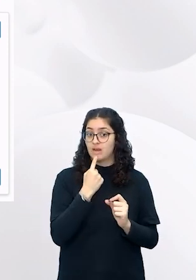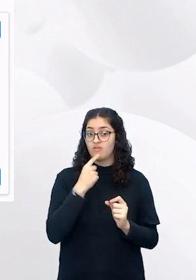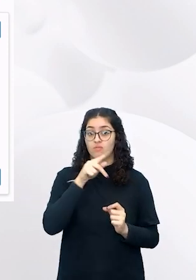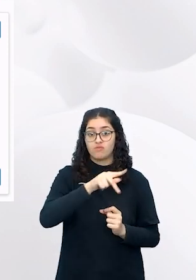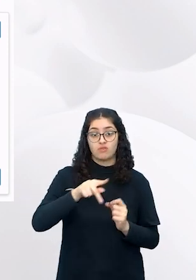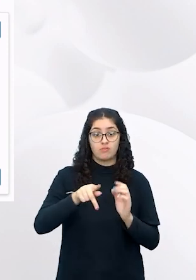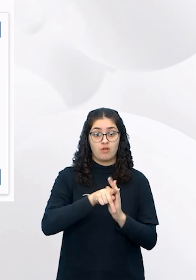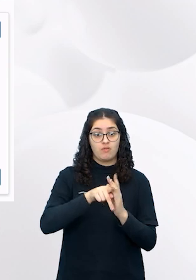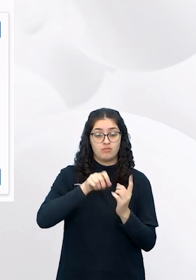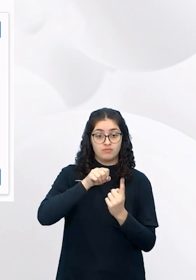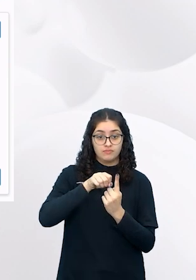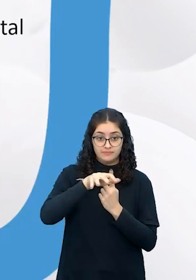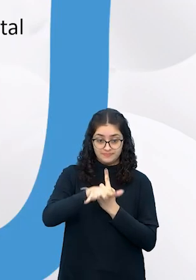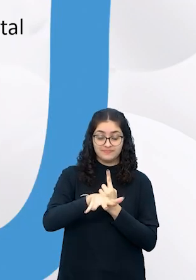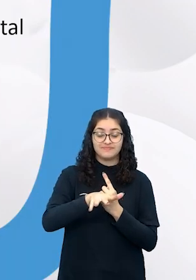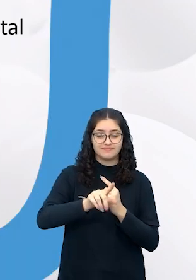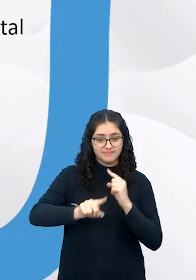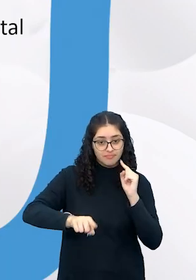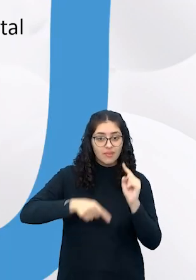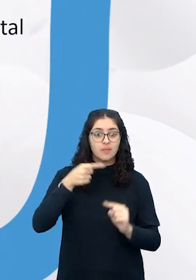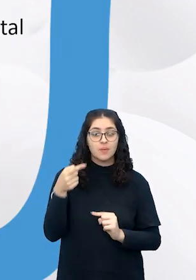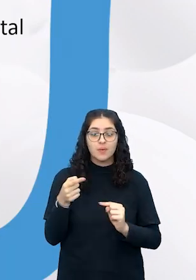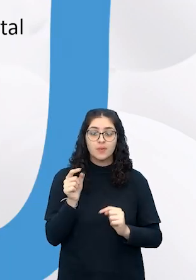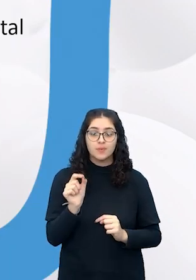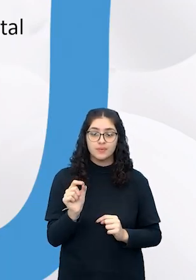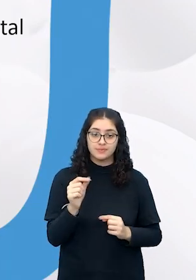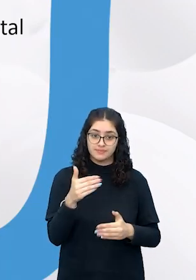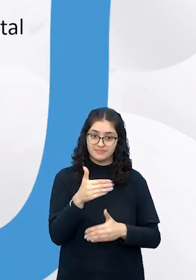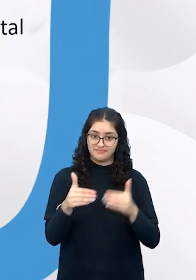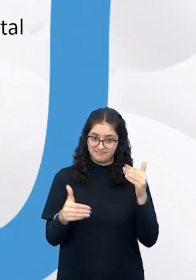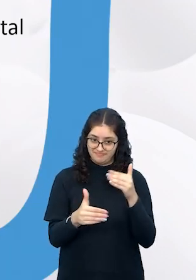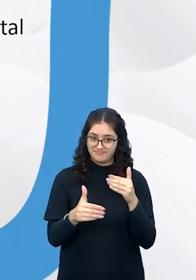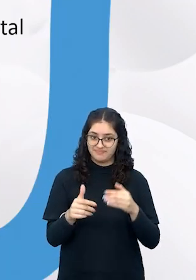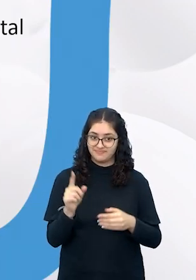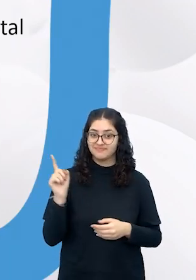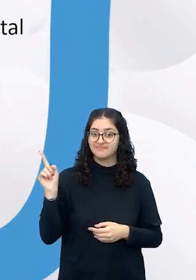multiplicador. Depois, no próximo slide,